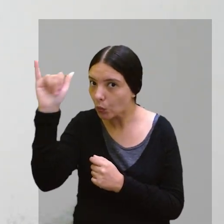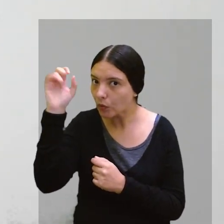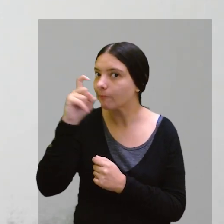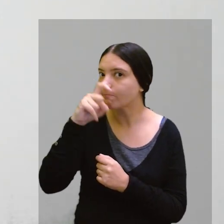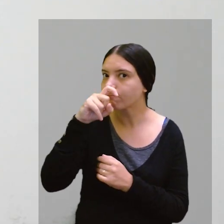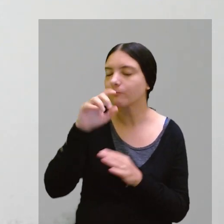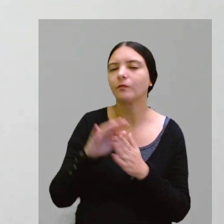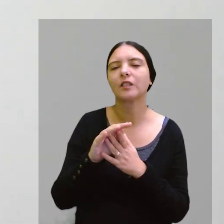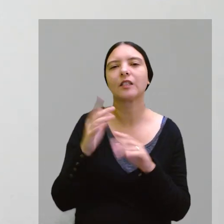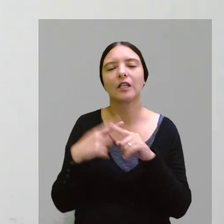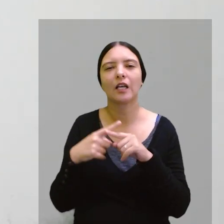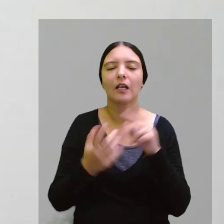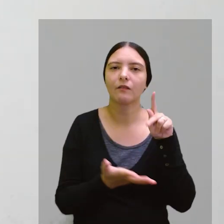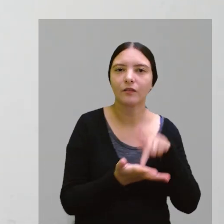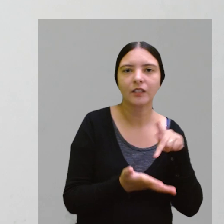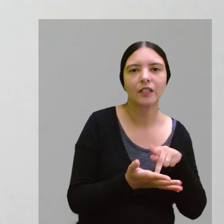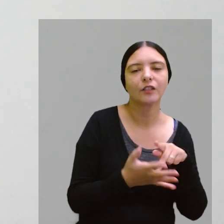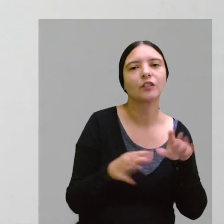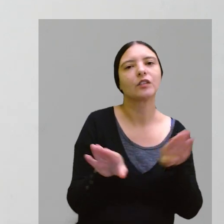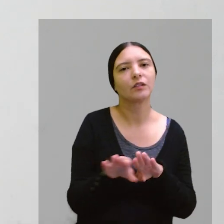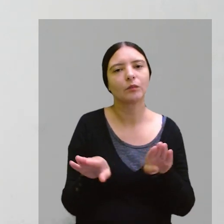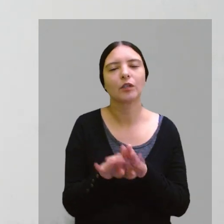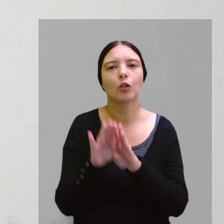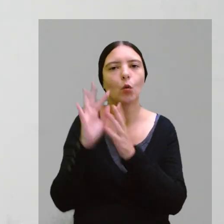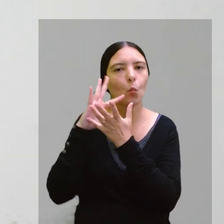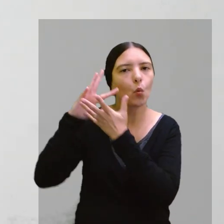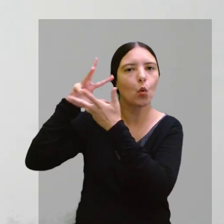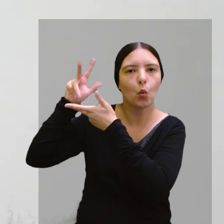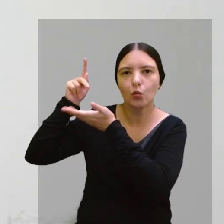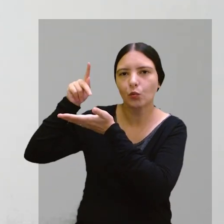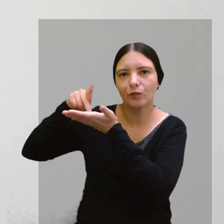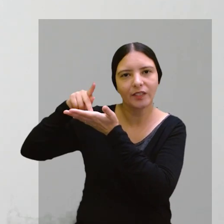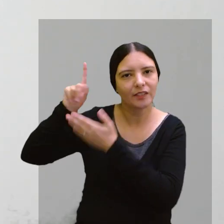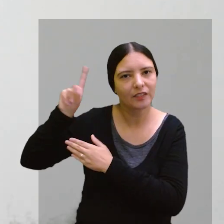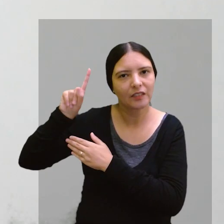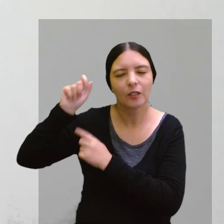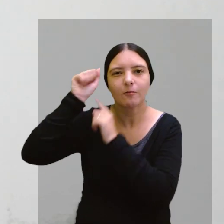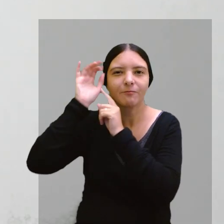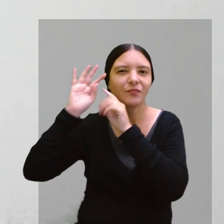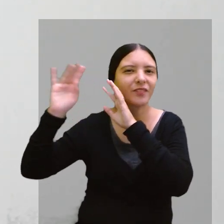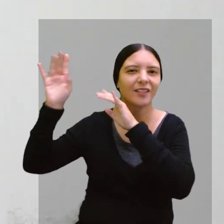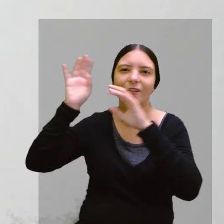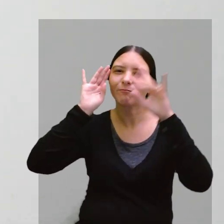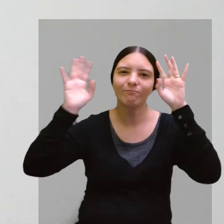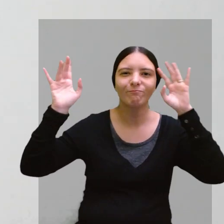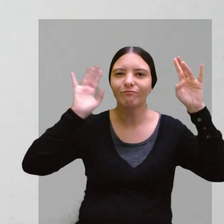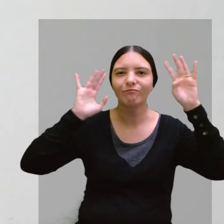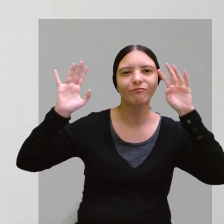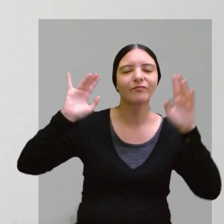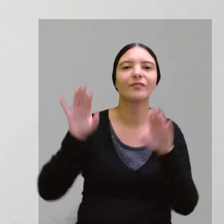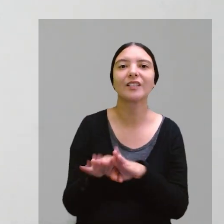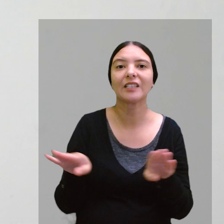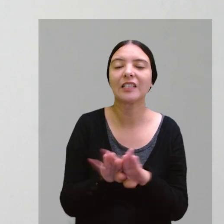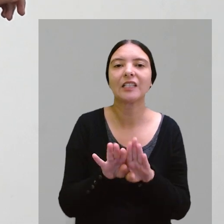que envolve a realidade e envolve também mundos que não são reais, é o mundo da fantasia, é a